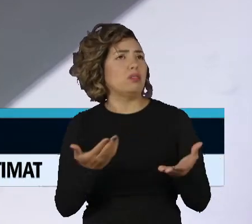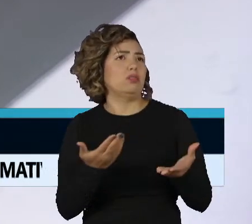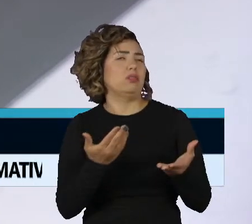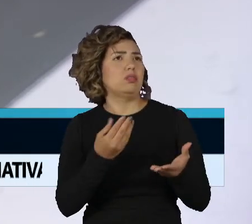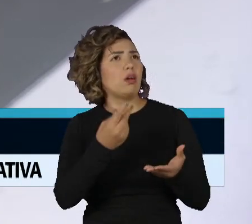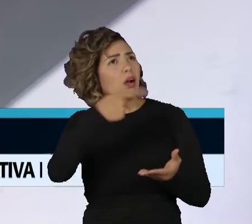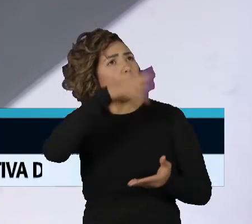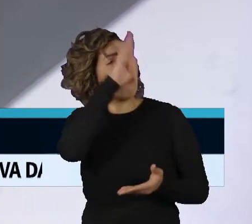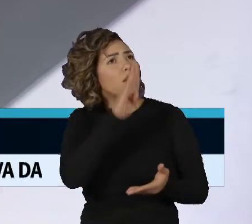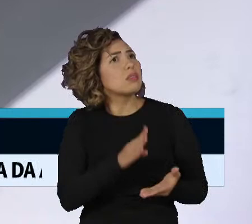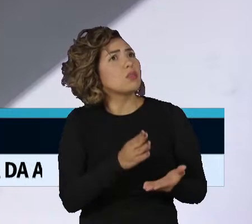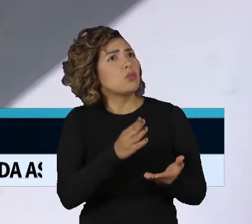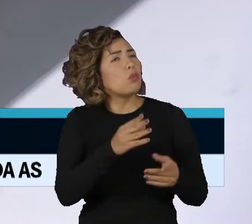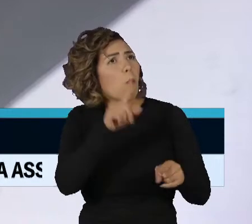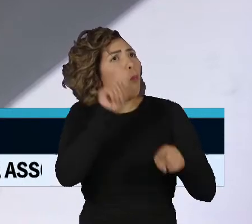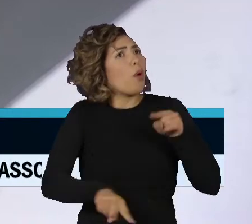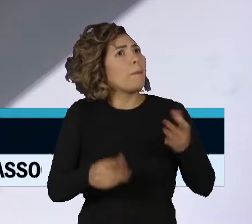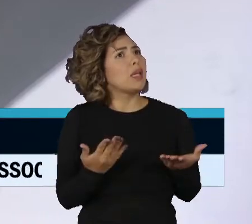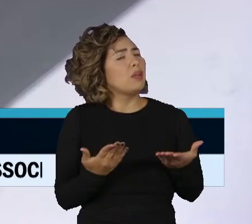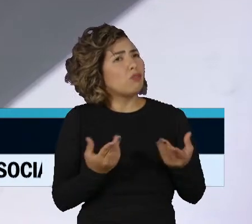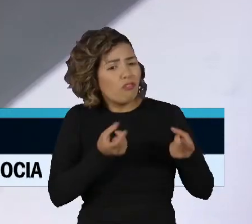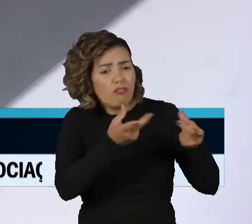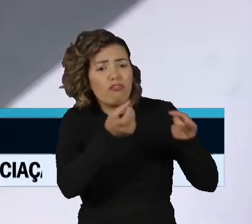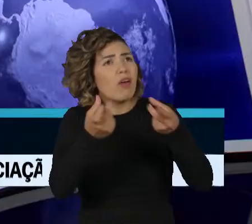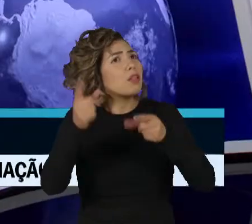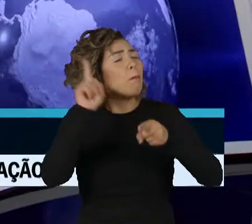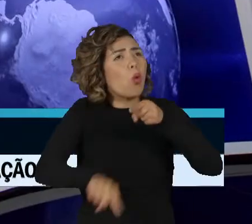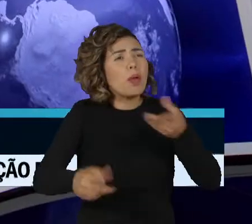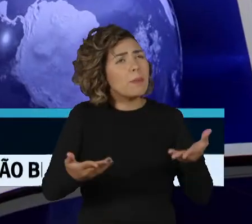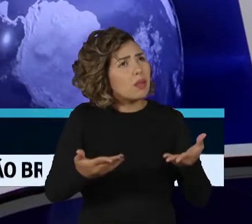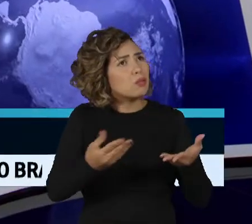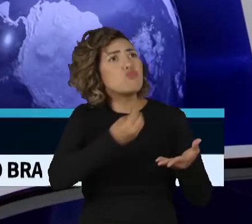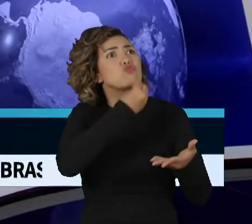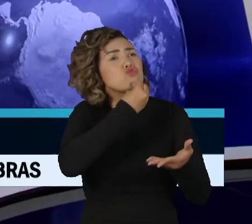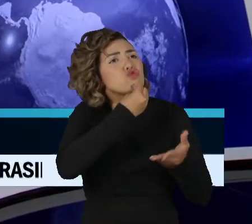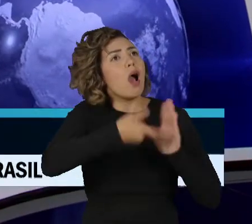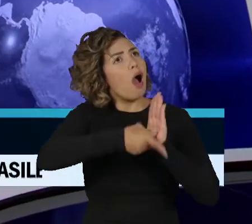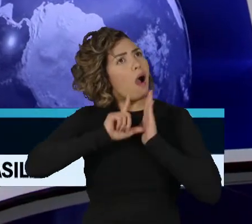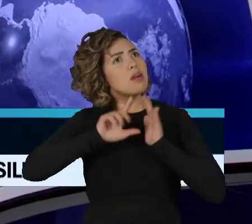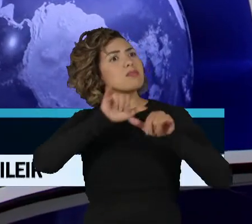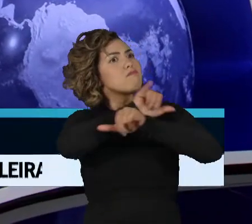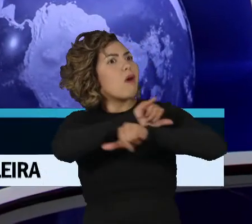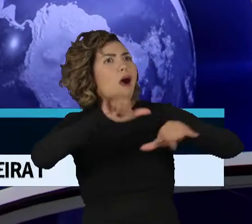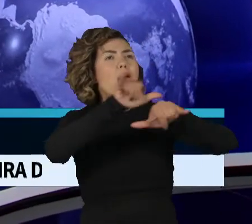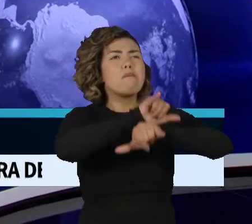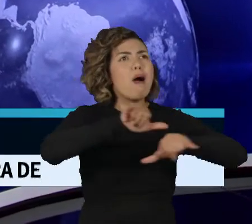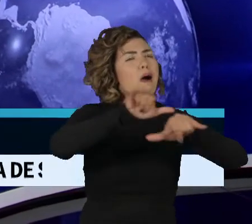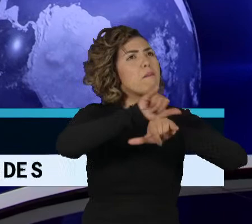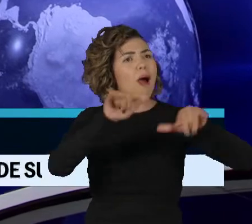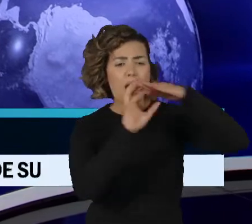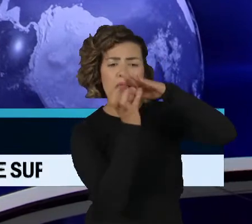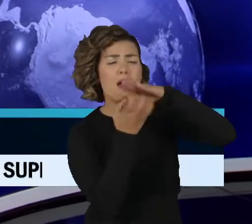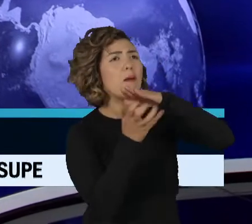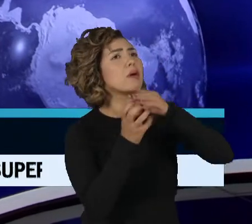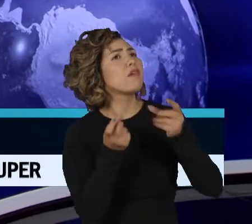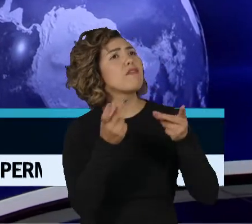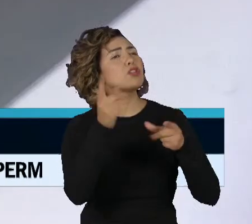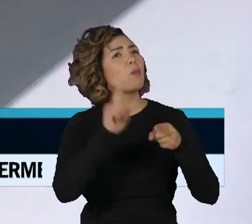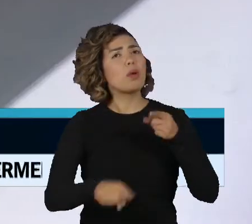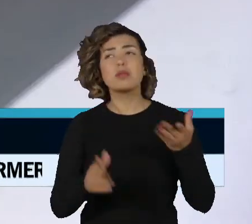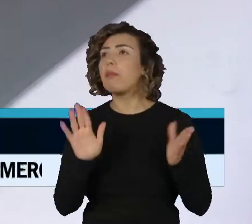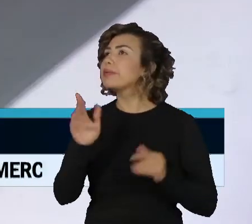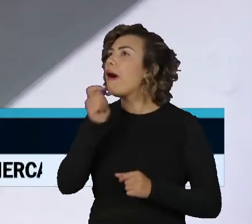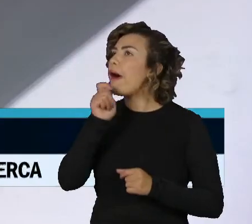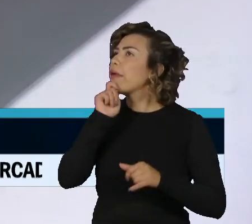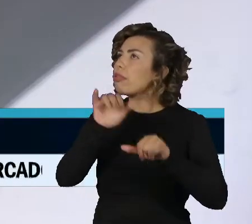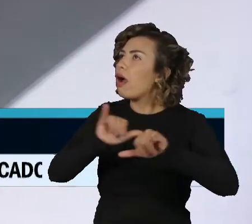ter proibido e, mais do que isso, se preparado para banir a lâmpada de E não mercúrio. se preparou por quê? Eu